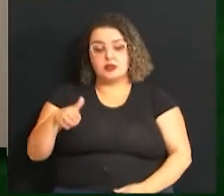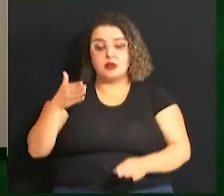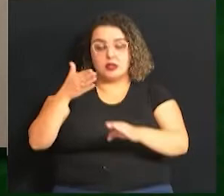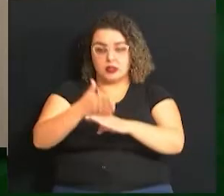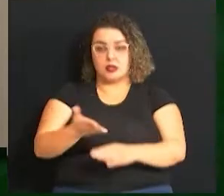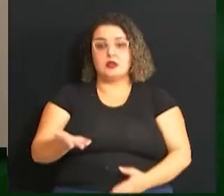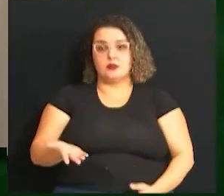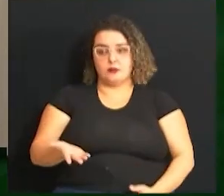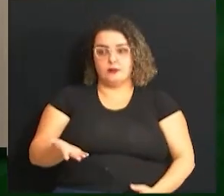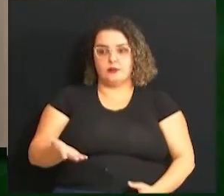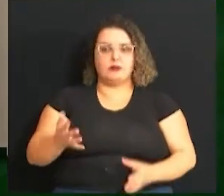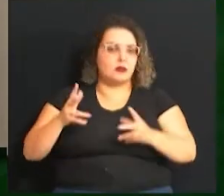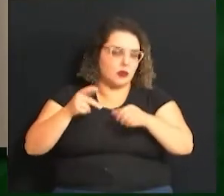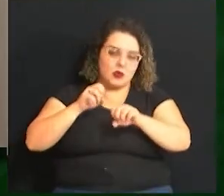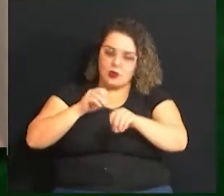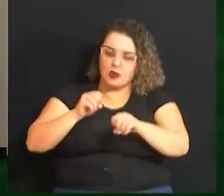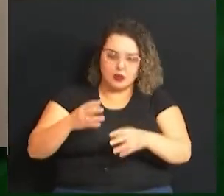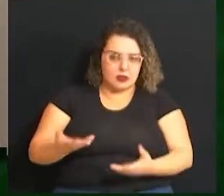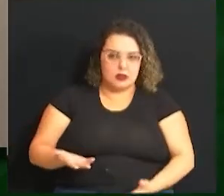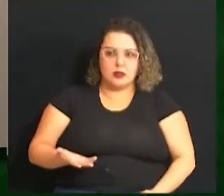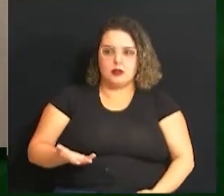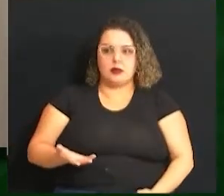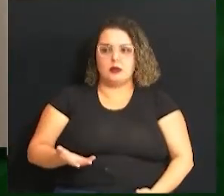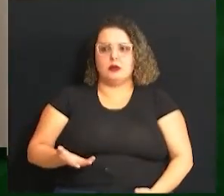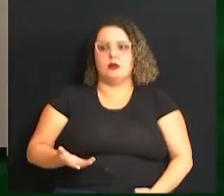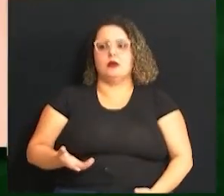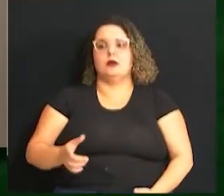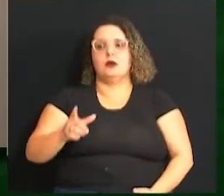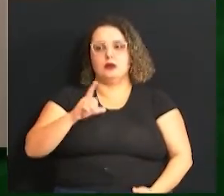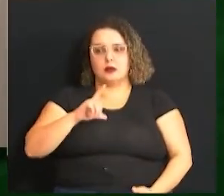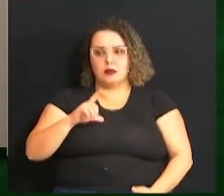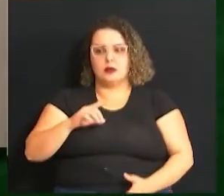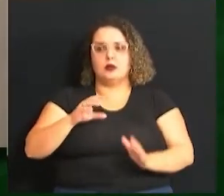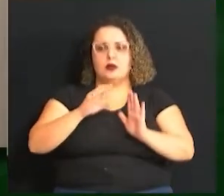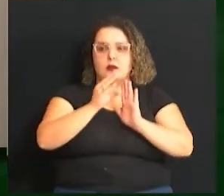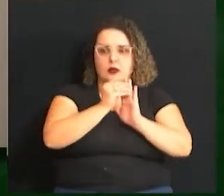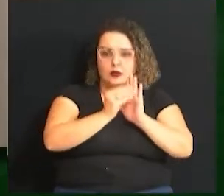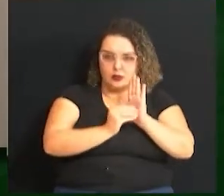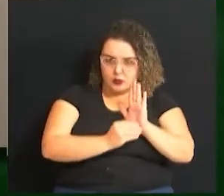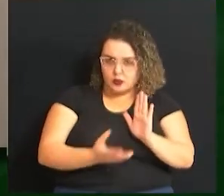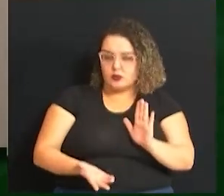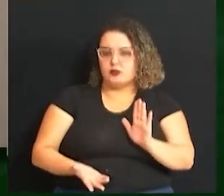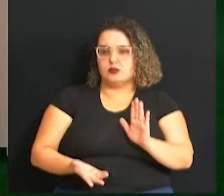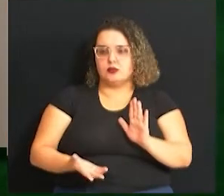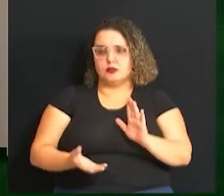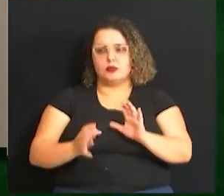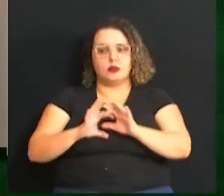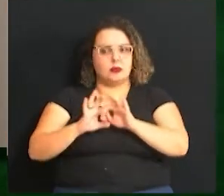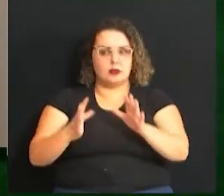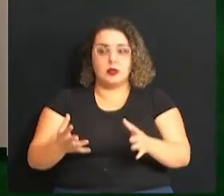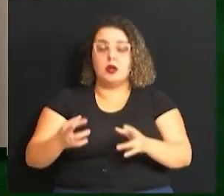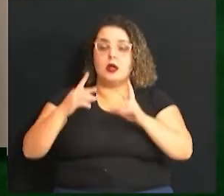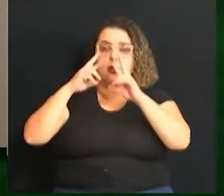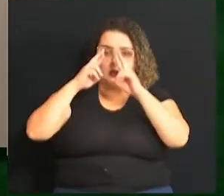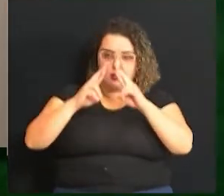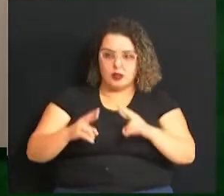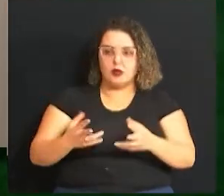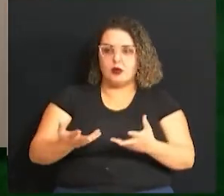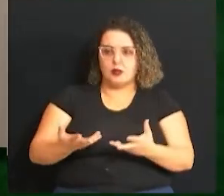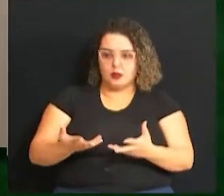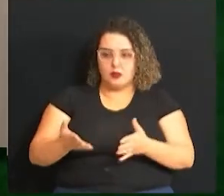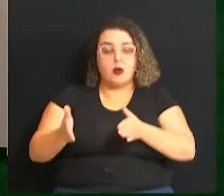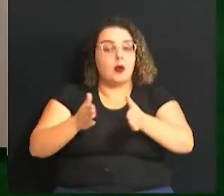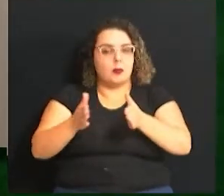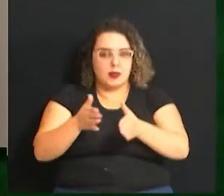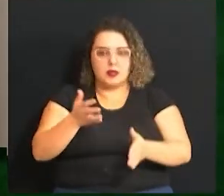possa acessar, e que seja, isso tudo é ensinado, isso tudo eu trago no meu conteúdo, tá lá disponível. Se você,